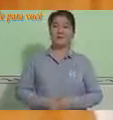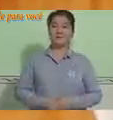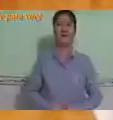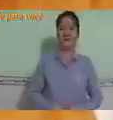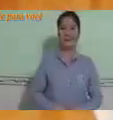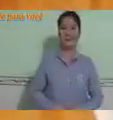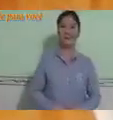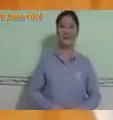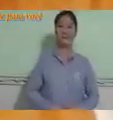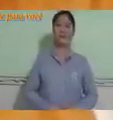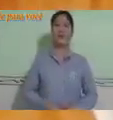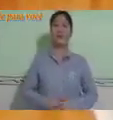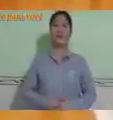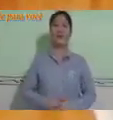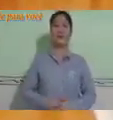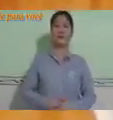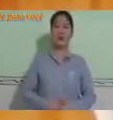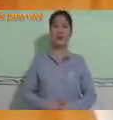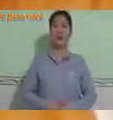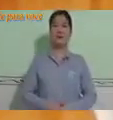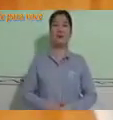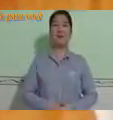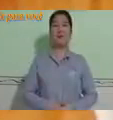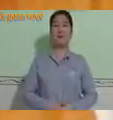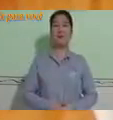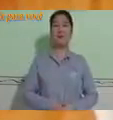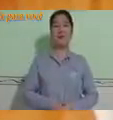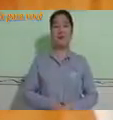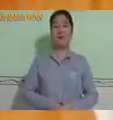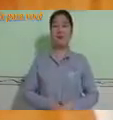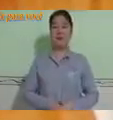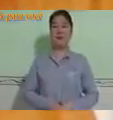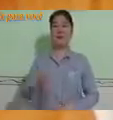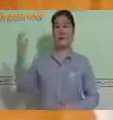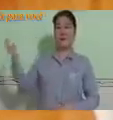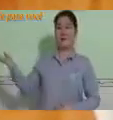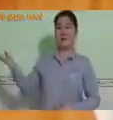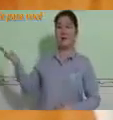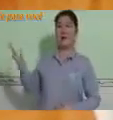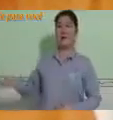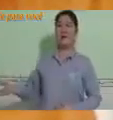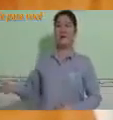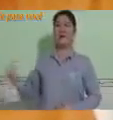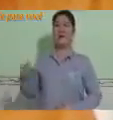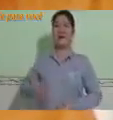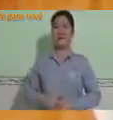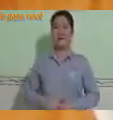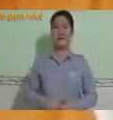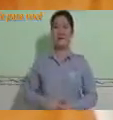464 MG SALMA TIO 135 MG TILA acento agudo PIA 108